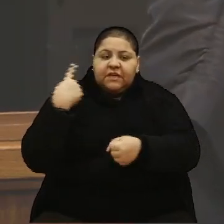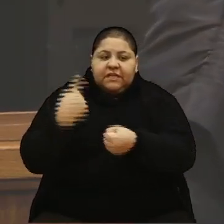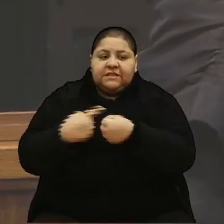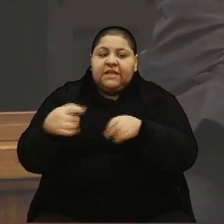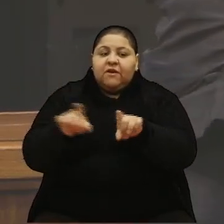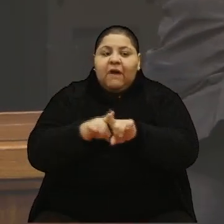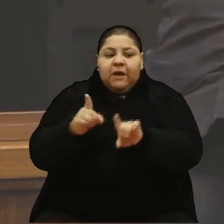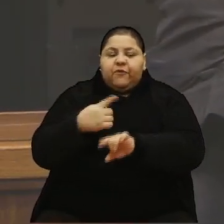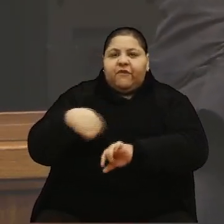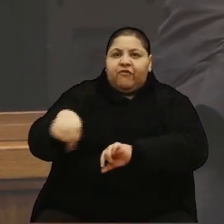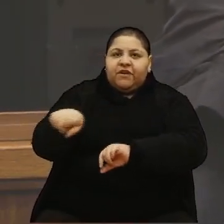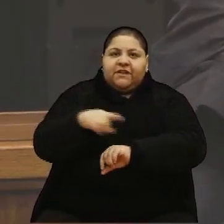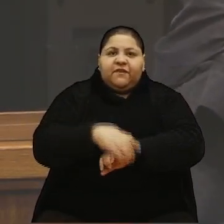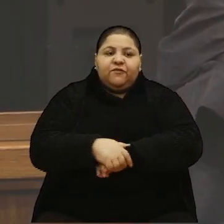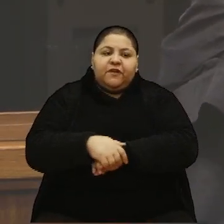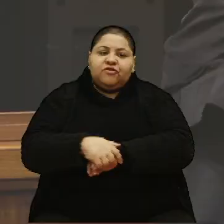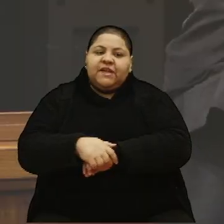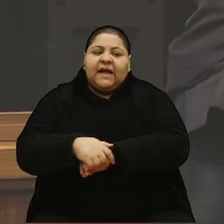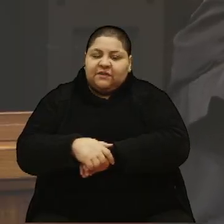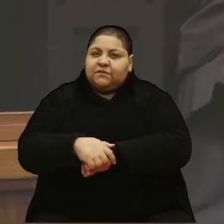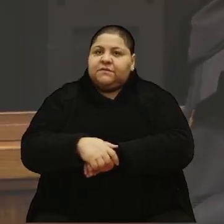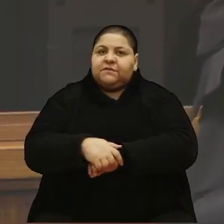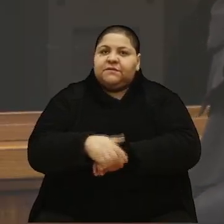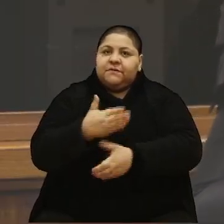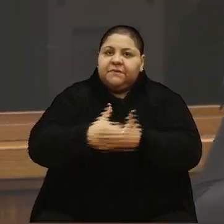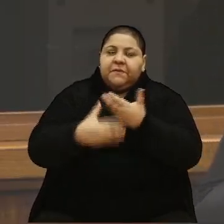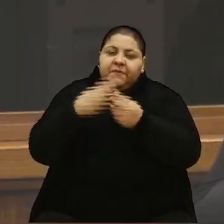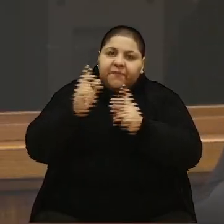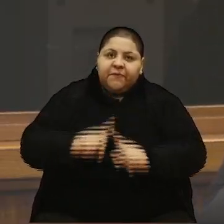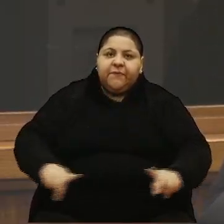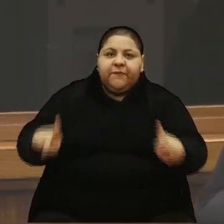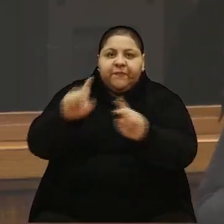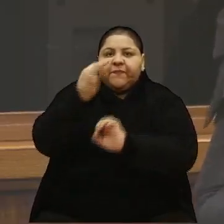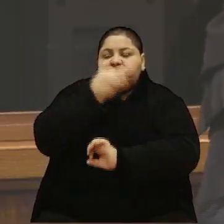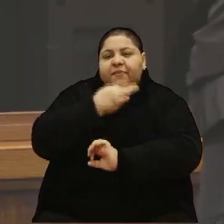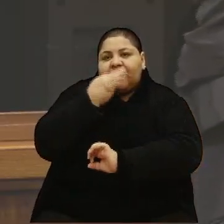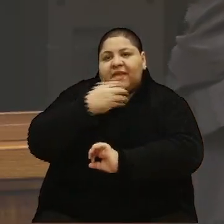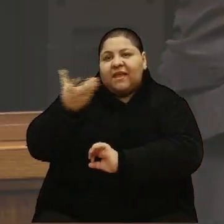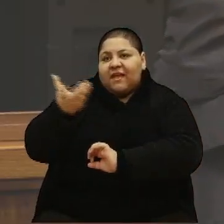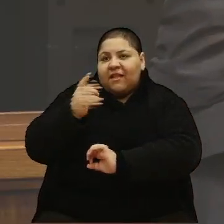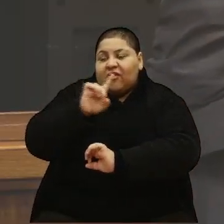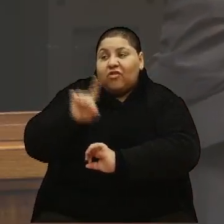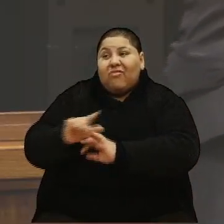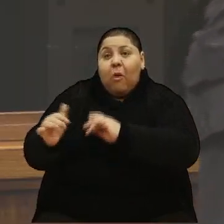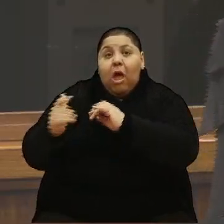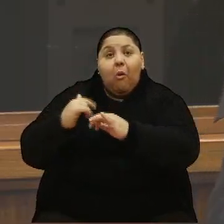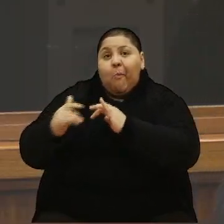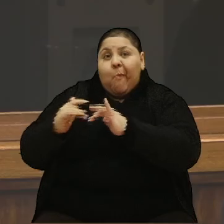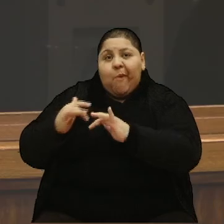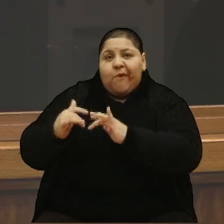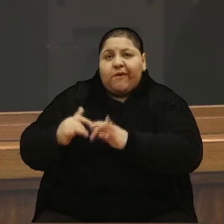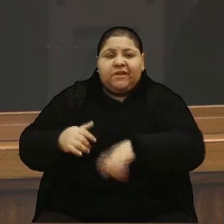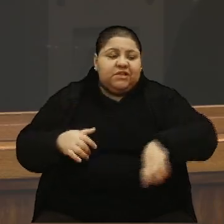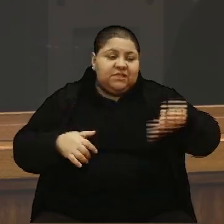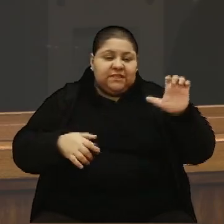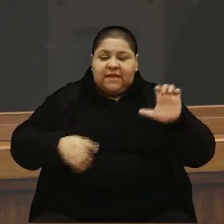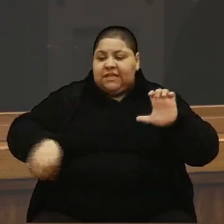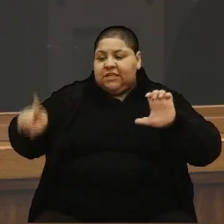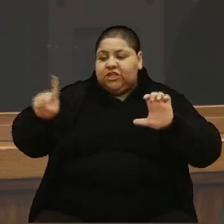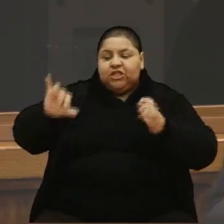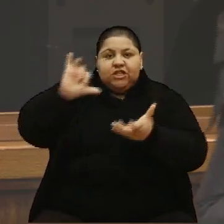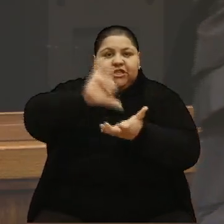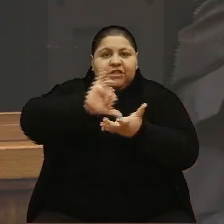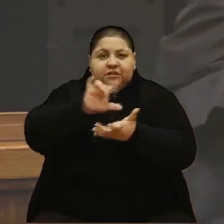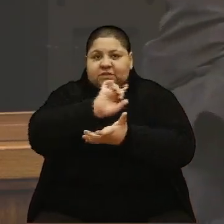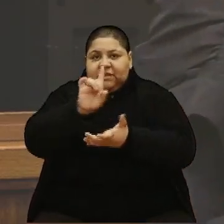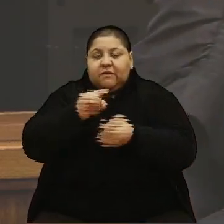nós precisamos mostrar que é toda a população caxiense que quer, que não é um movimento da esquerda, da direita, do meio,